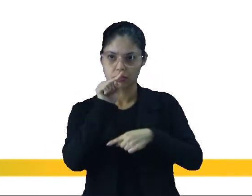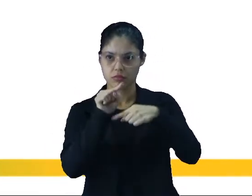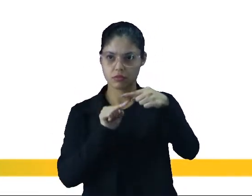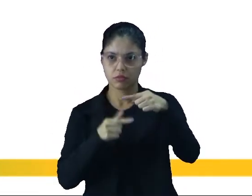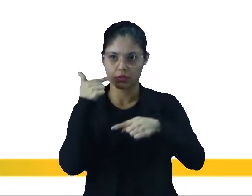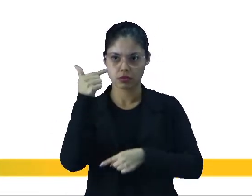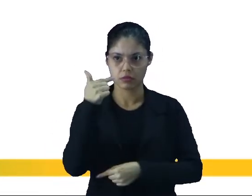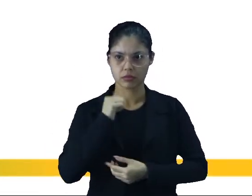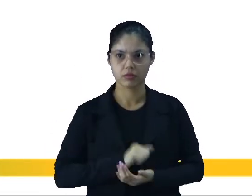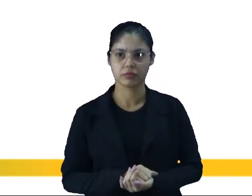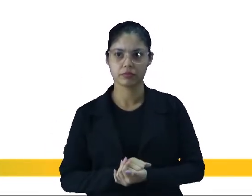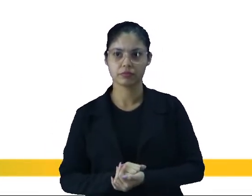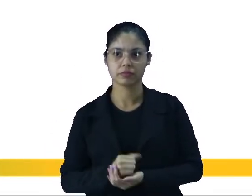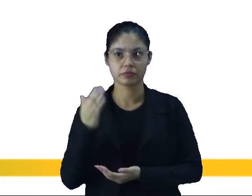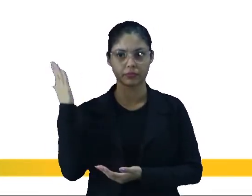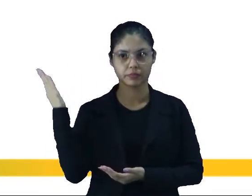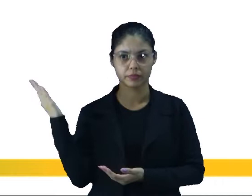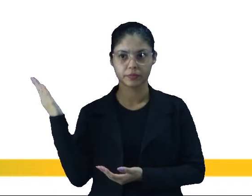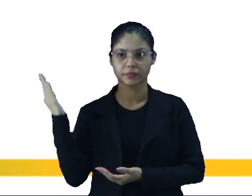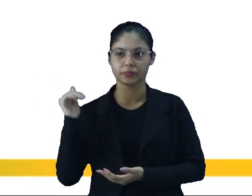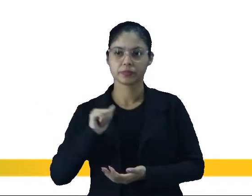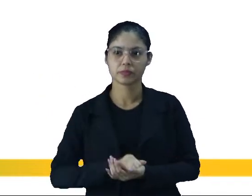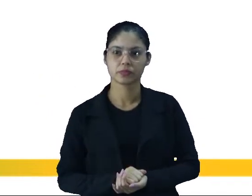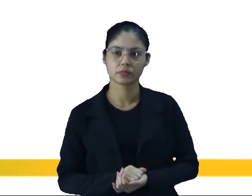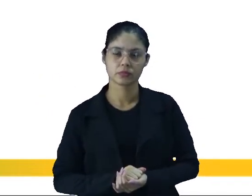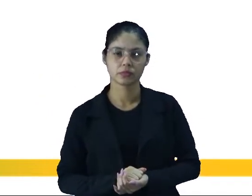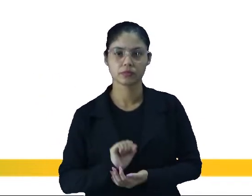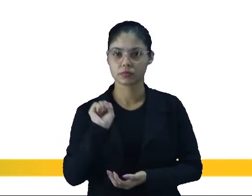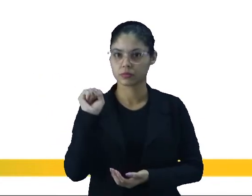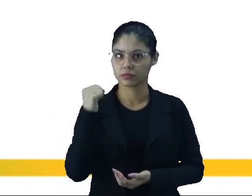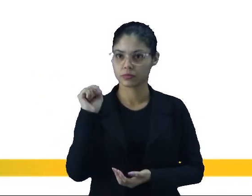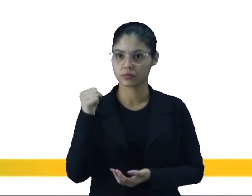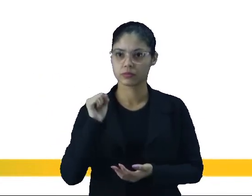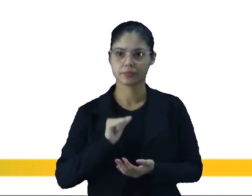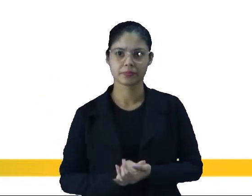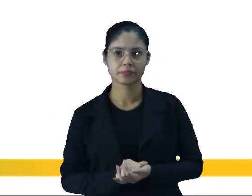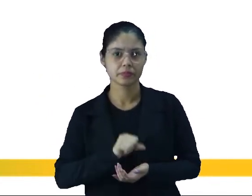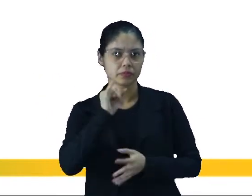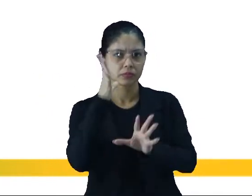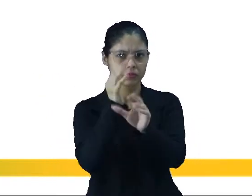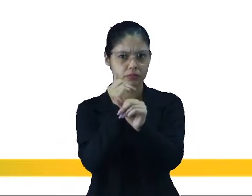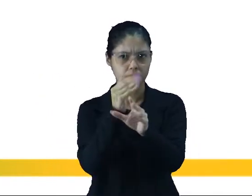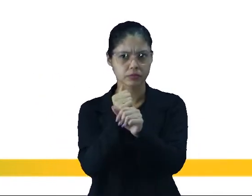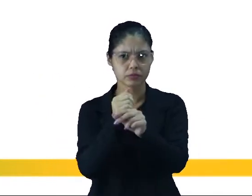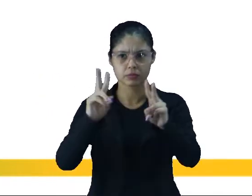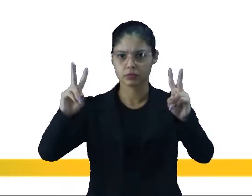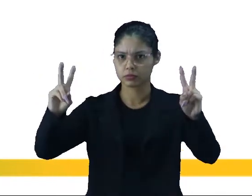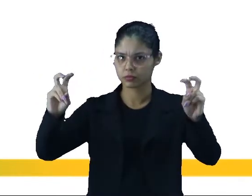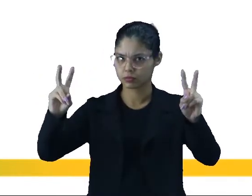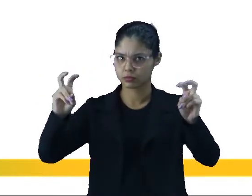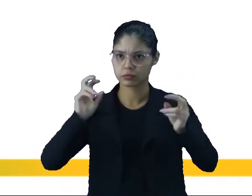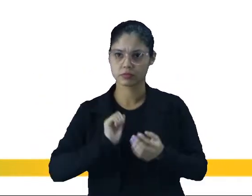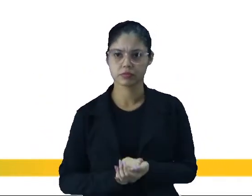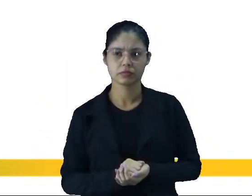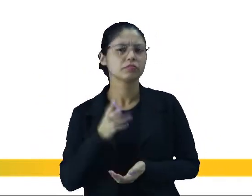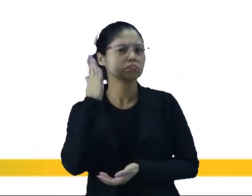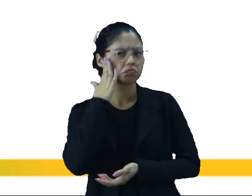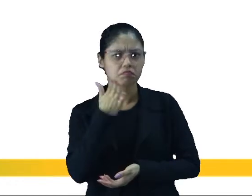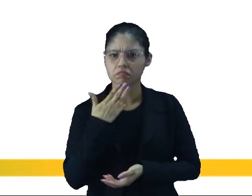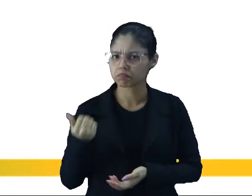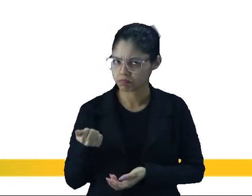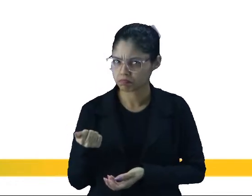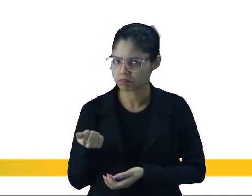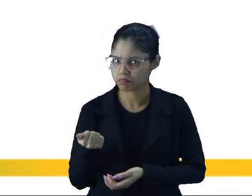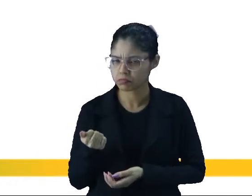dividir por 2. Está aqui, ó, que deu 8. E se eu quiser somar os termos? Bora entender isso